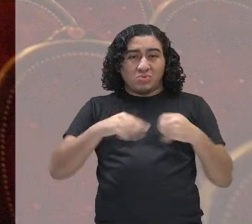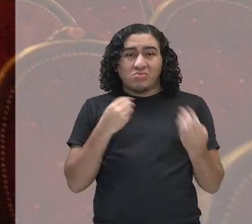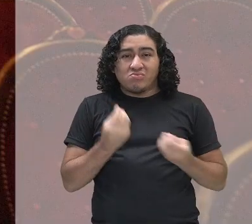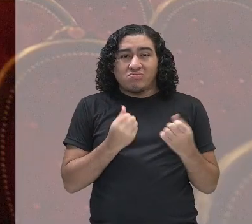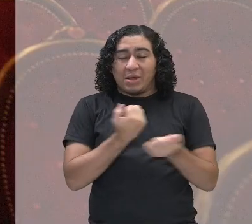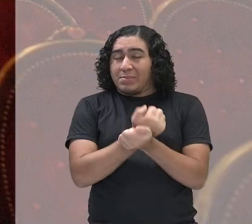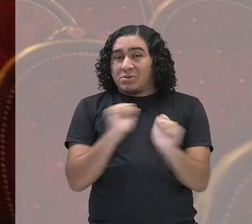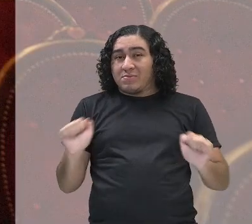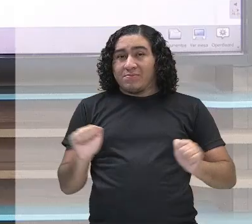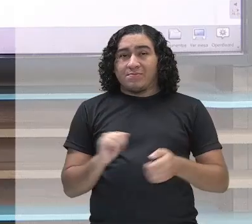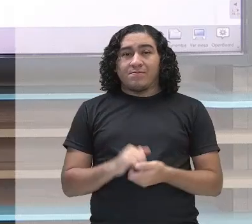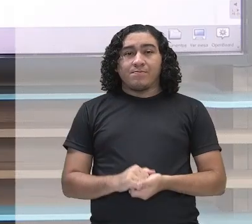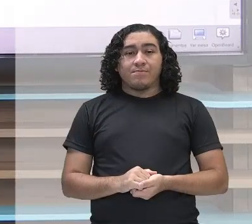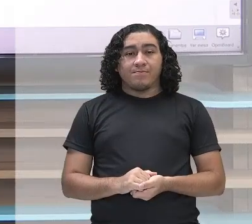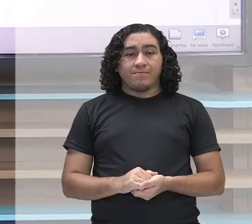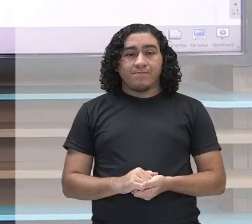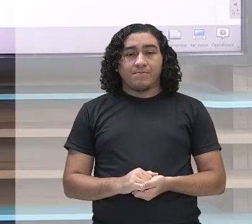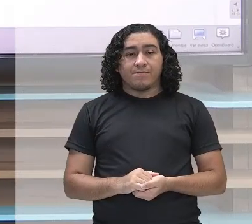borracha.